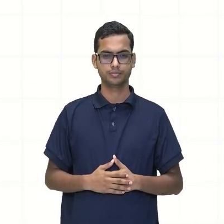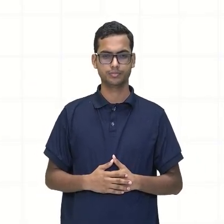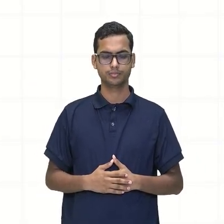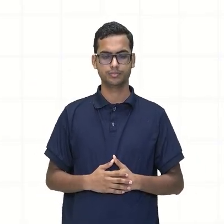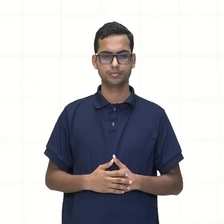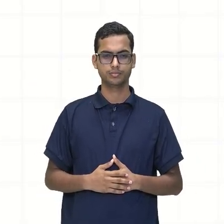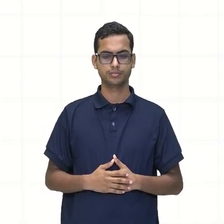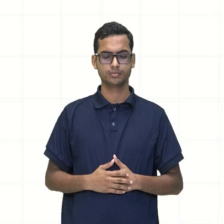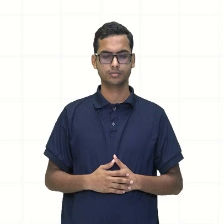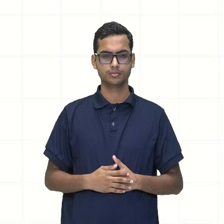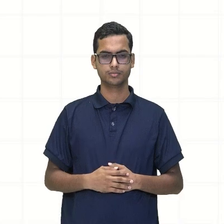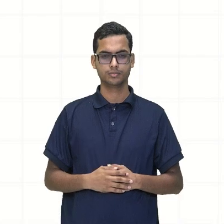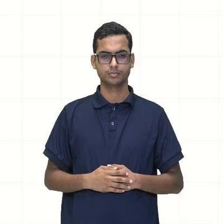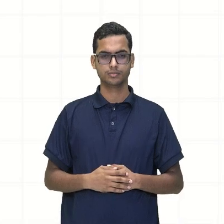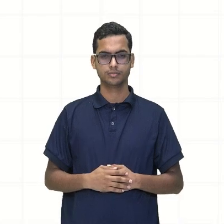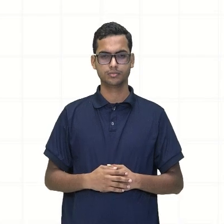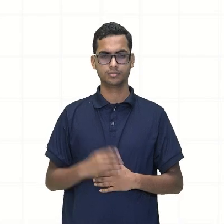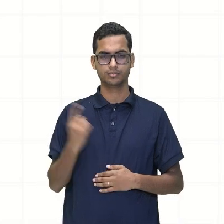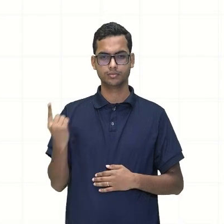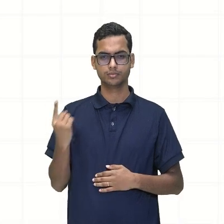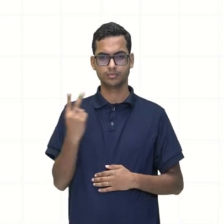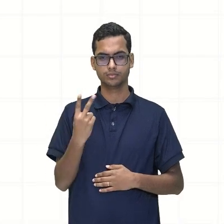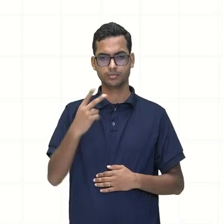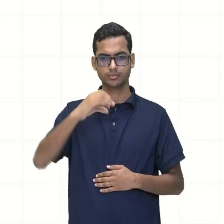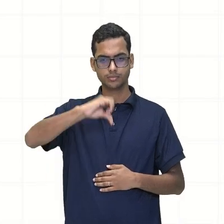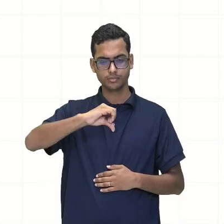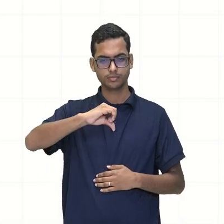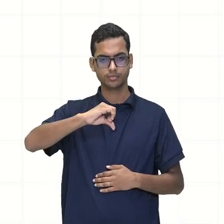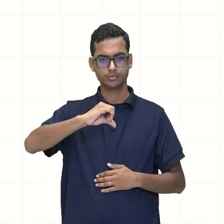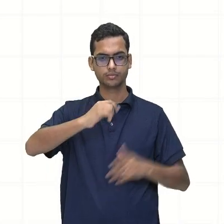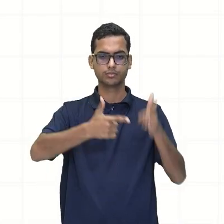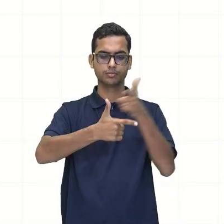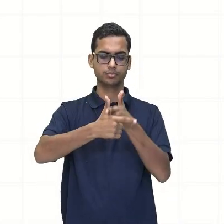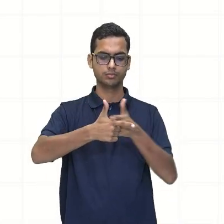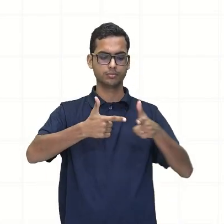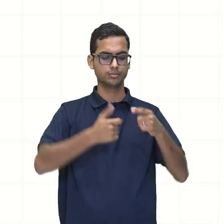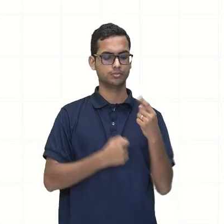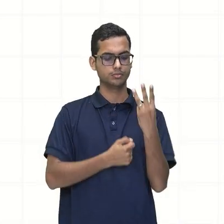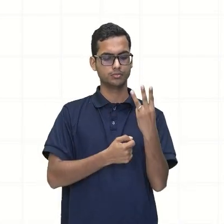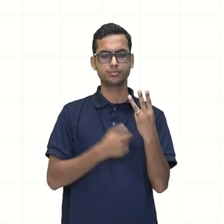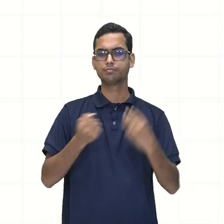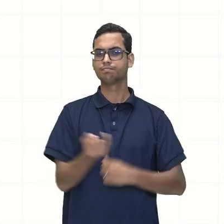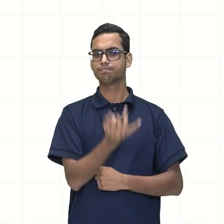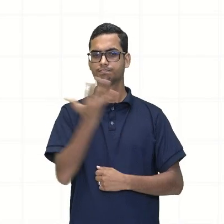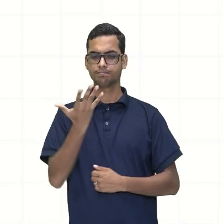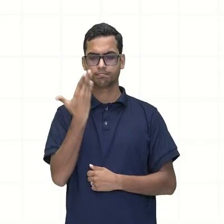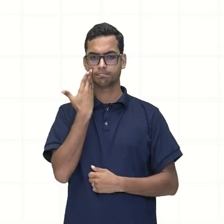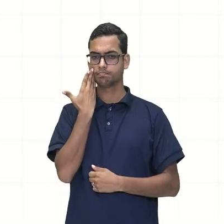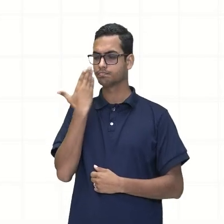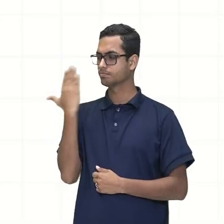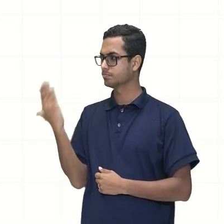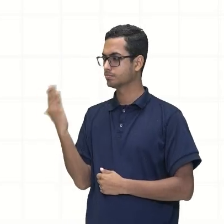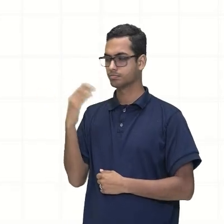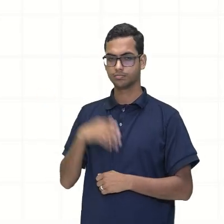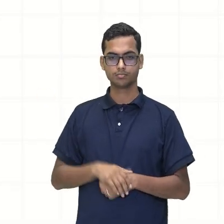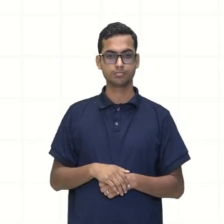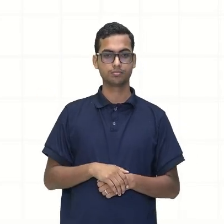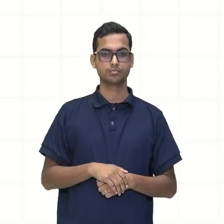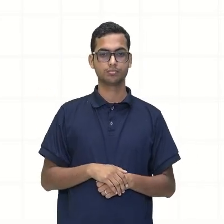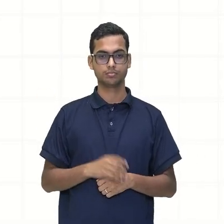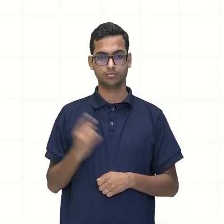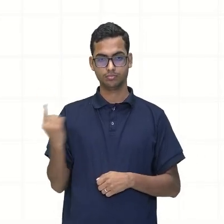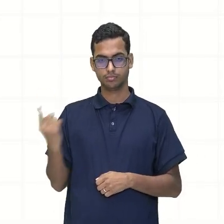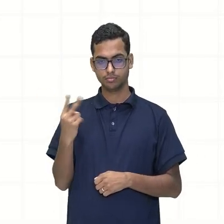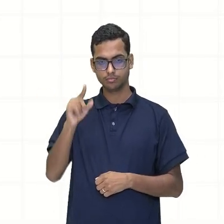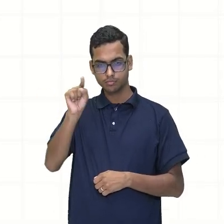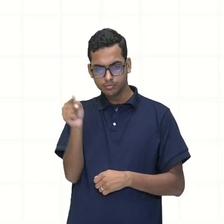por 3. Então, a gente tem 12 dividido por 3 vai dar 4, porque 3 vezes